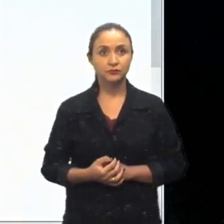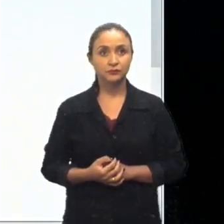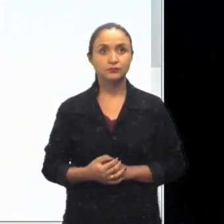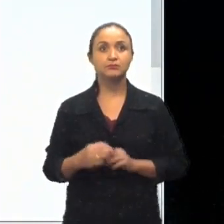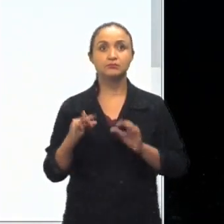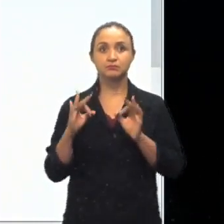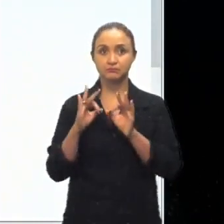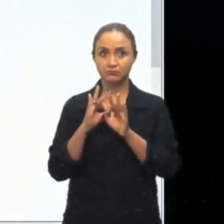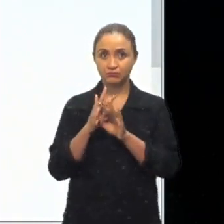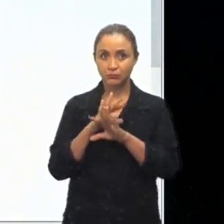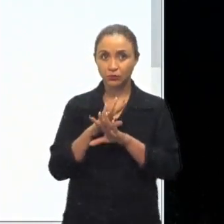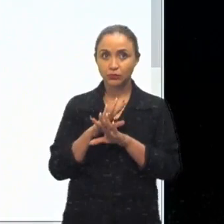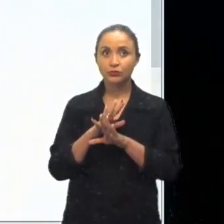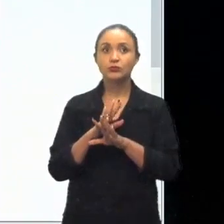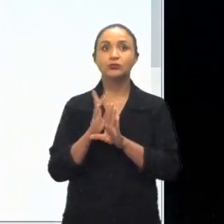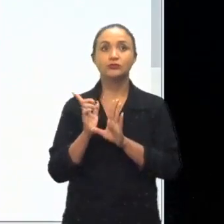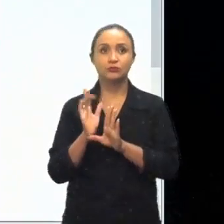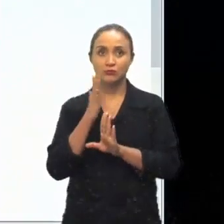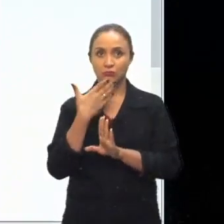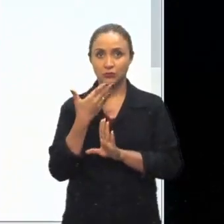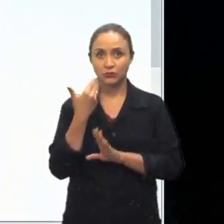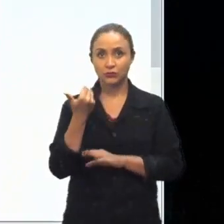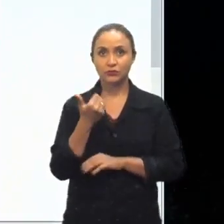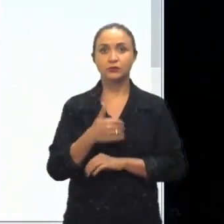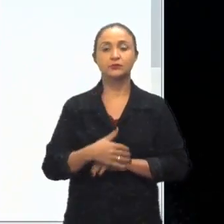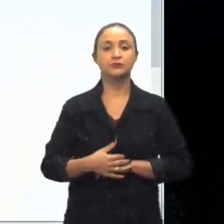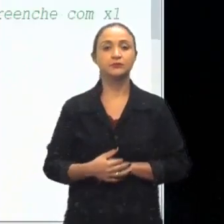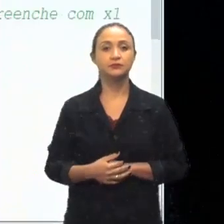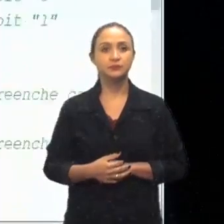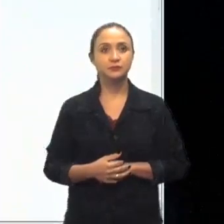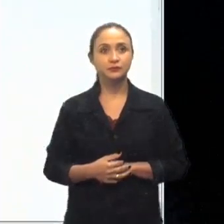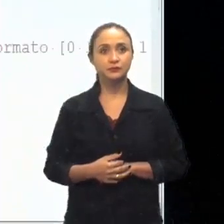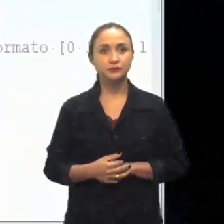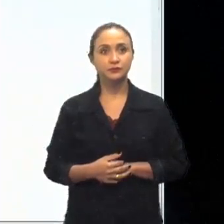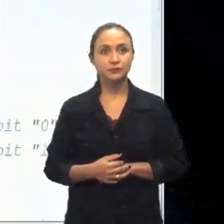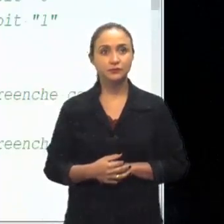Pronto, aí fica um pouco mais automático.